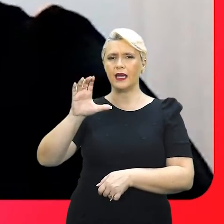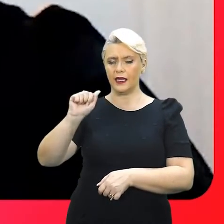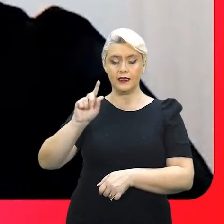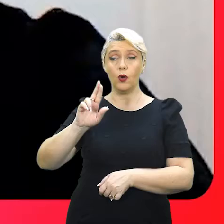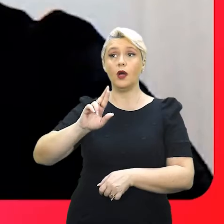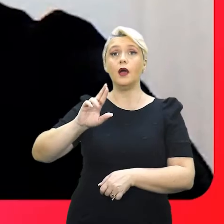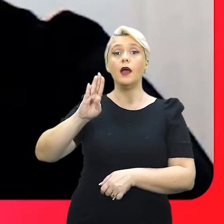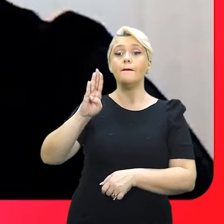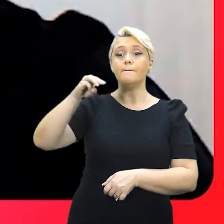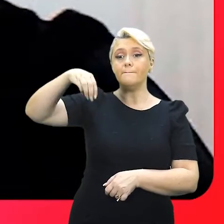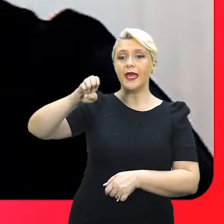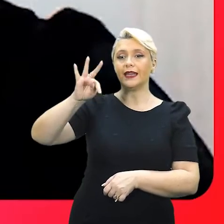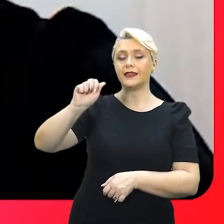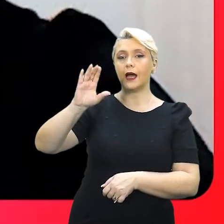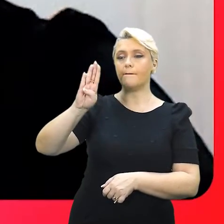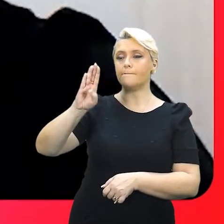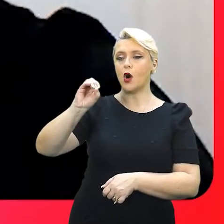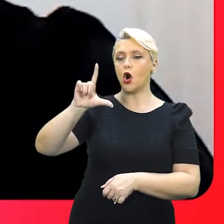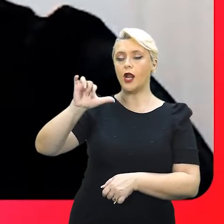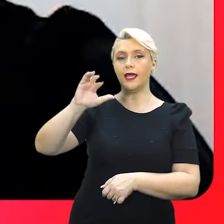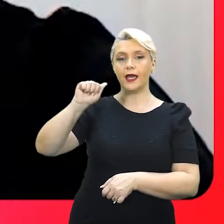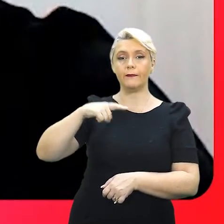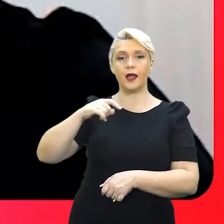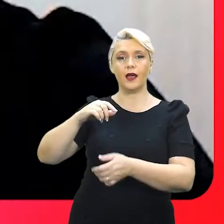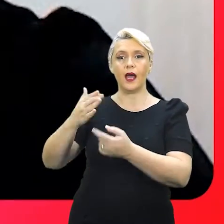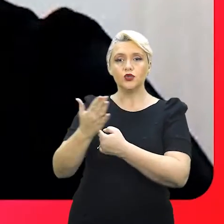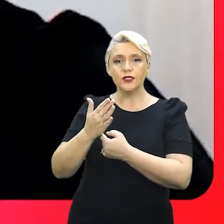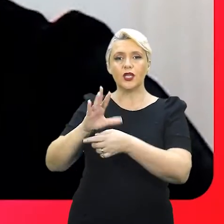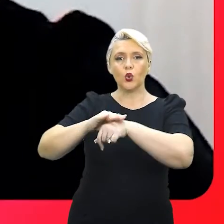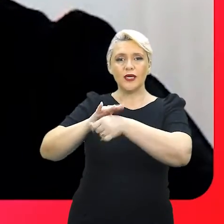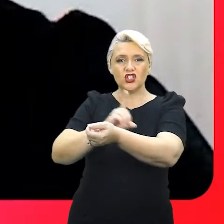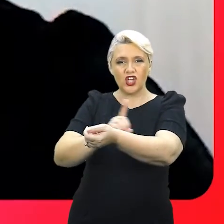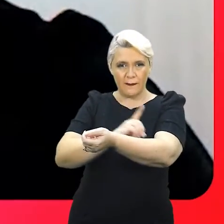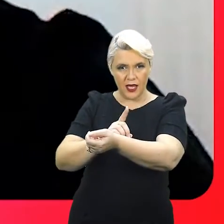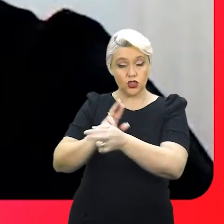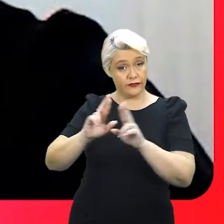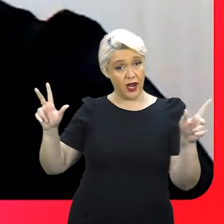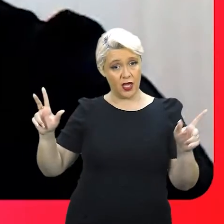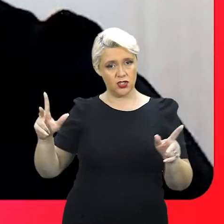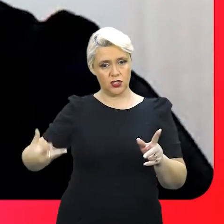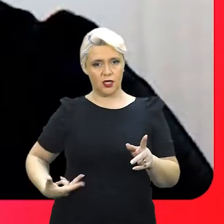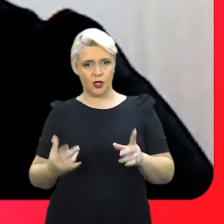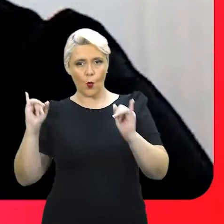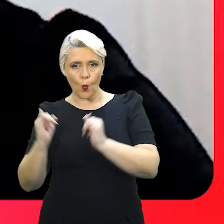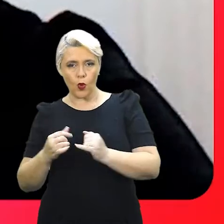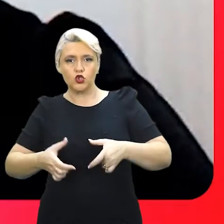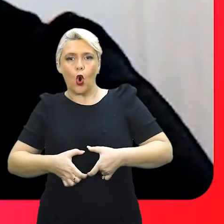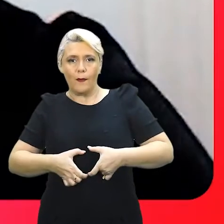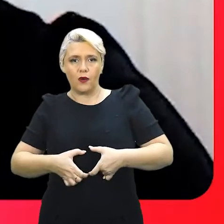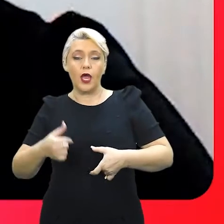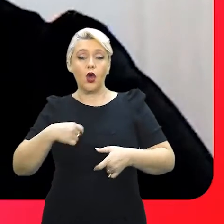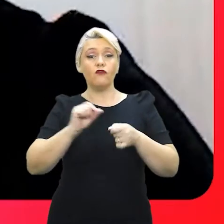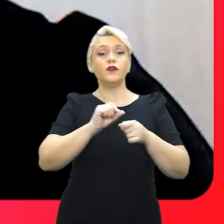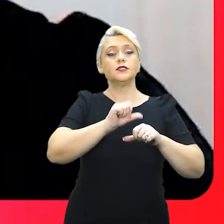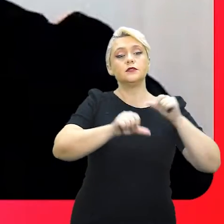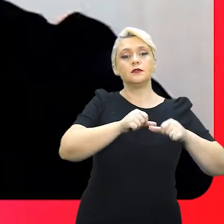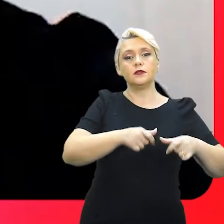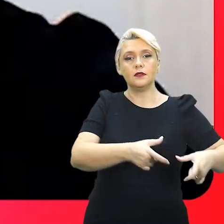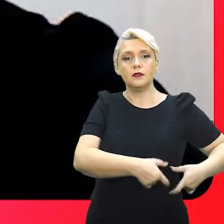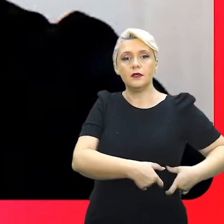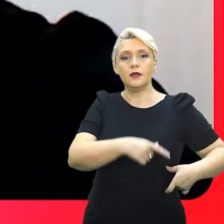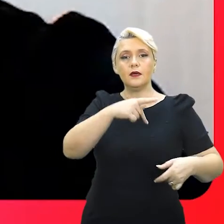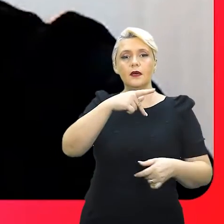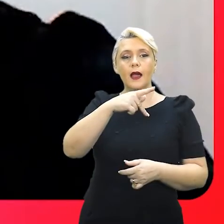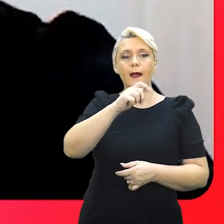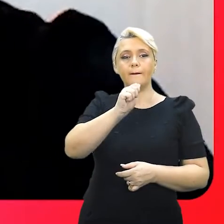metabólica, que é a cirurgia do diabetes, não é bariátrica, é diferente. A bariátrica é estômago, né? Eu fiz a de unir o ilho